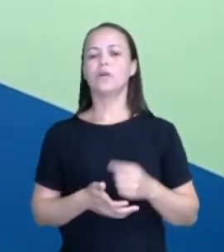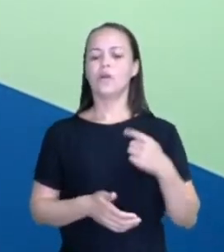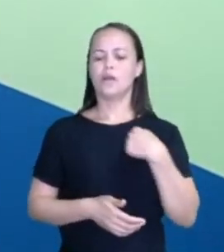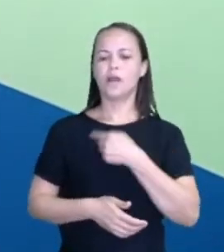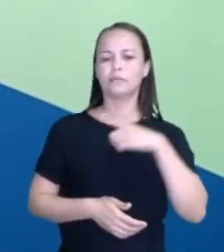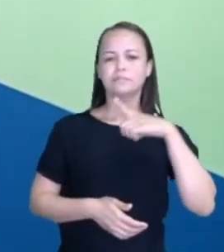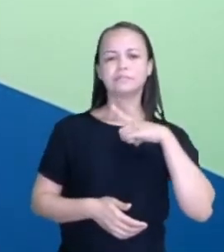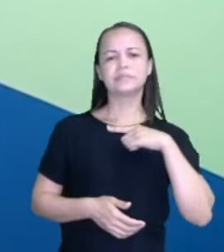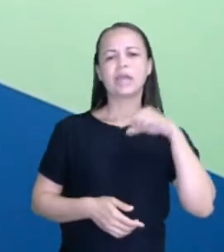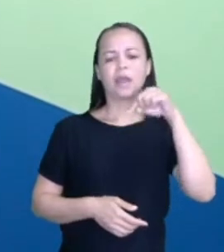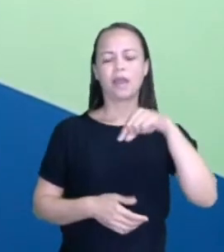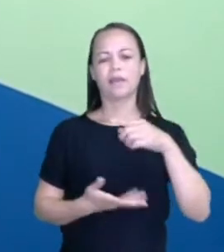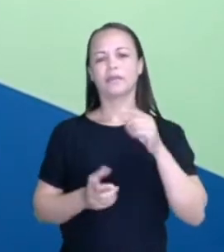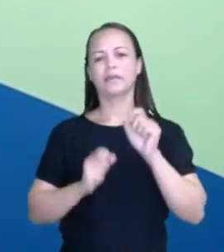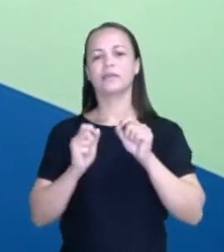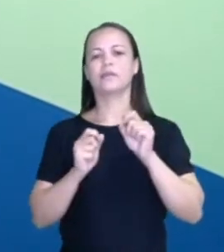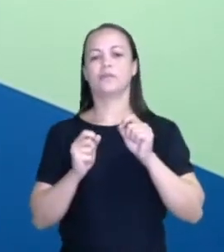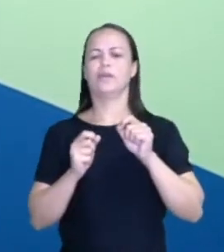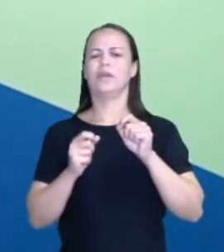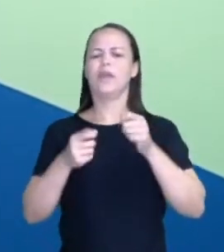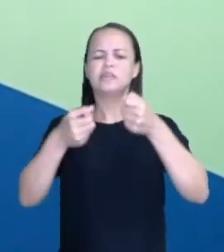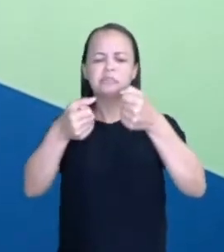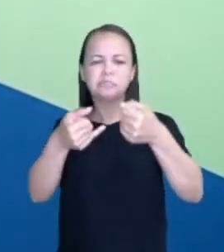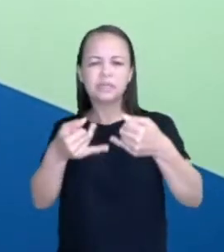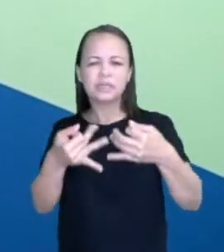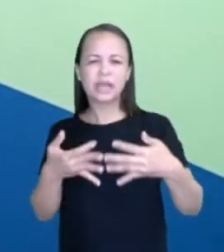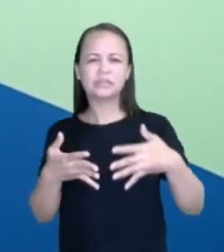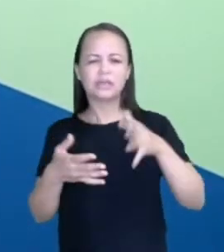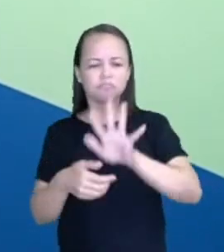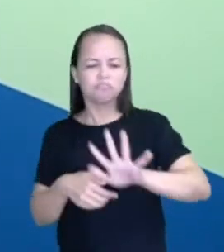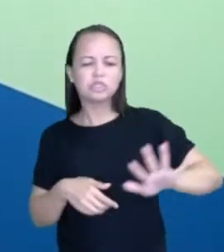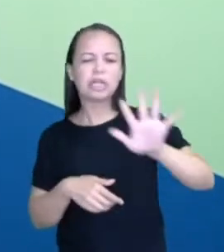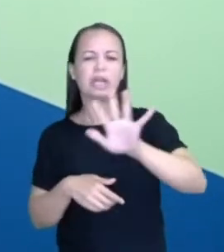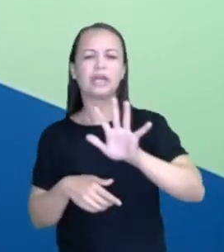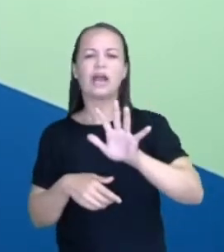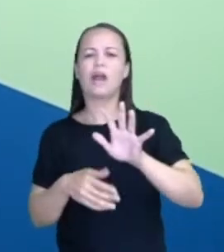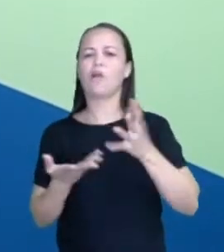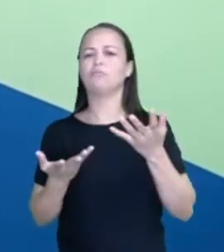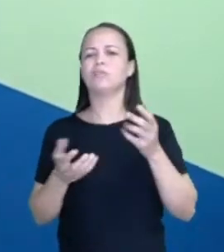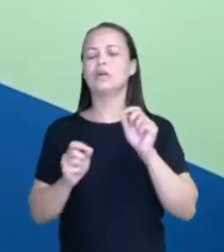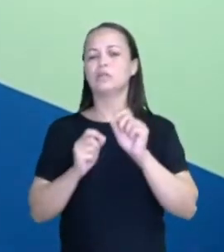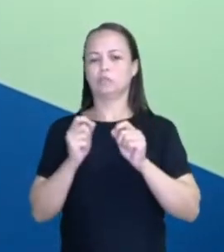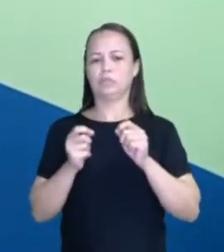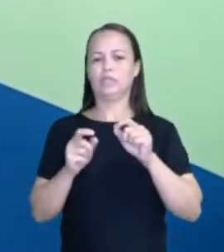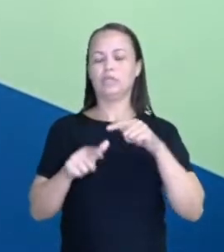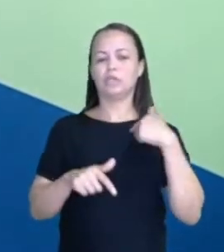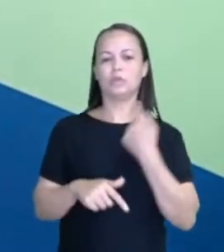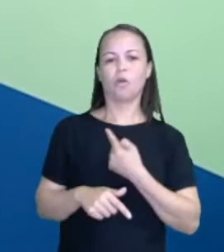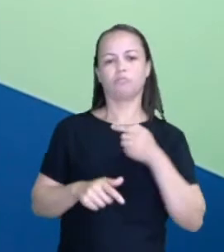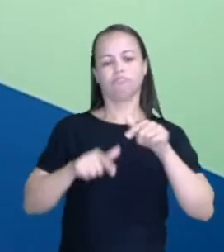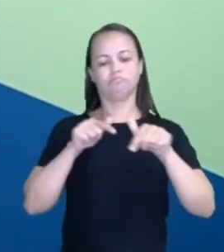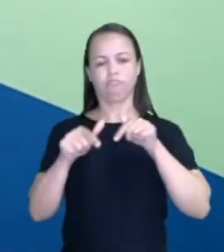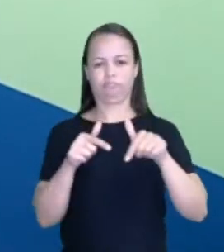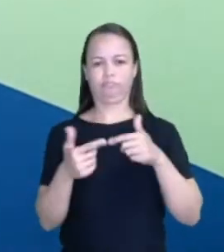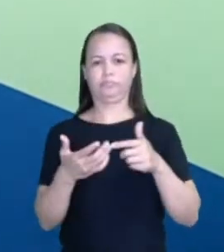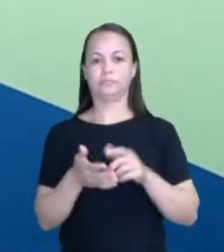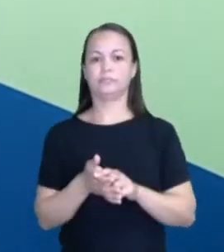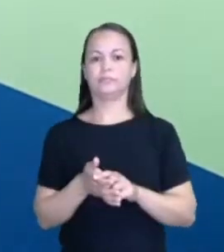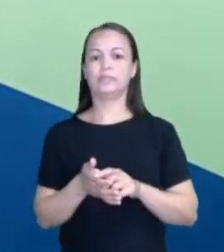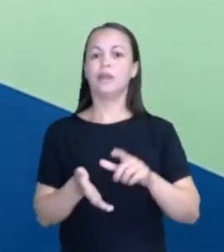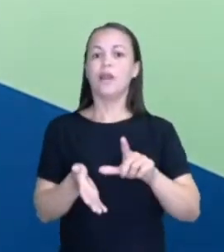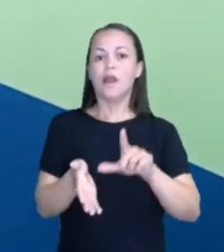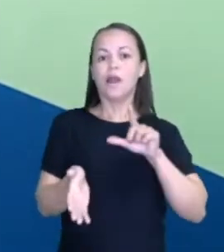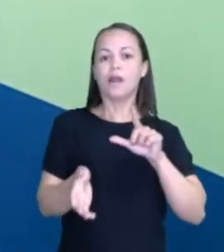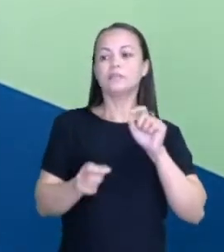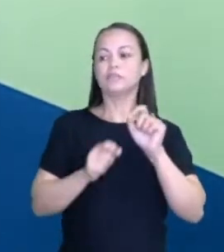aqui é aquela explicação geral, formal do que a gente vai trabalhar. Antes de mais nada, o que a gente tem